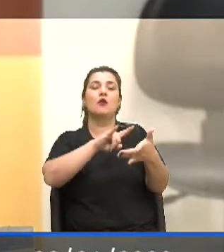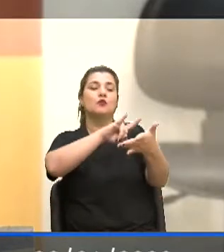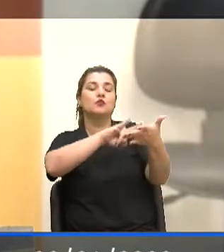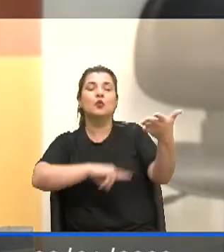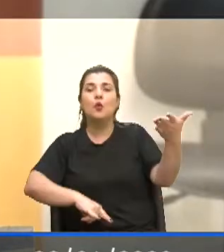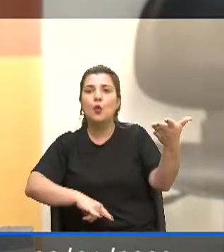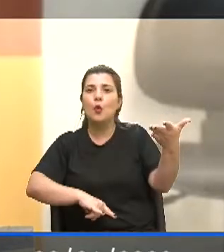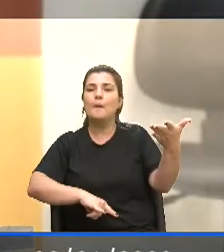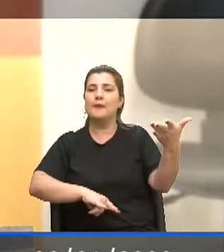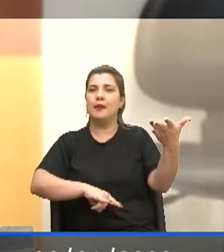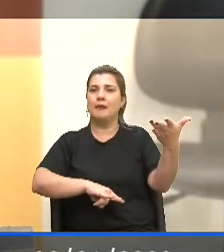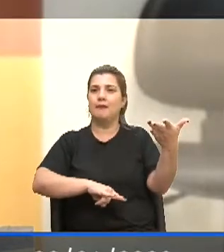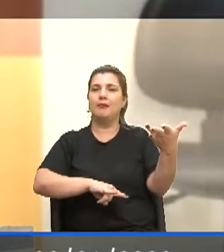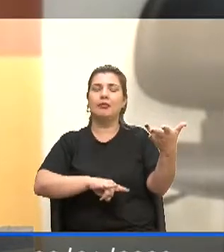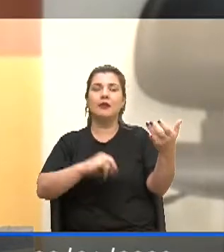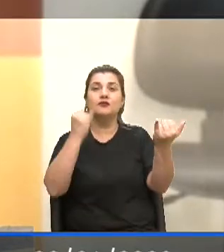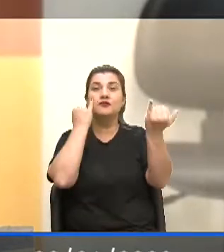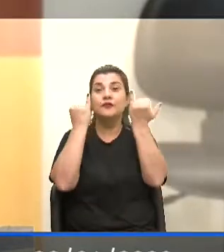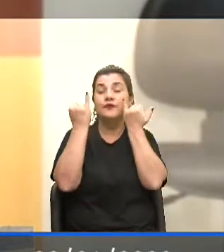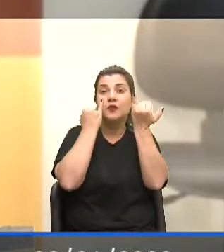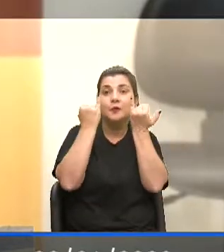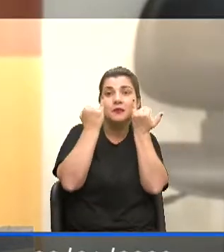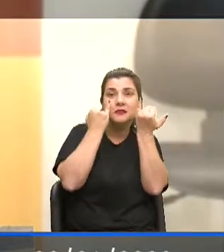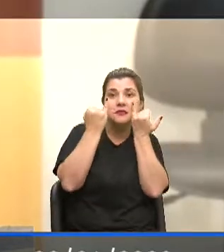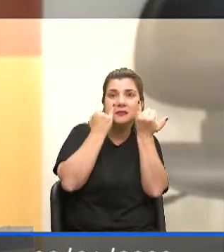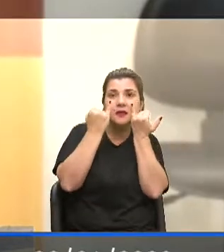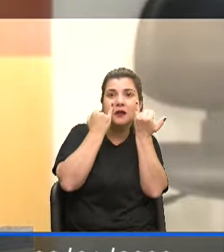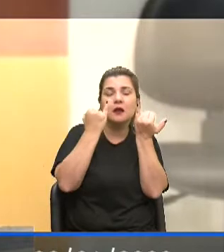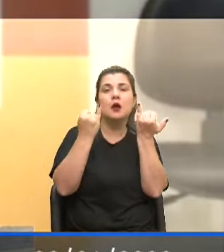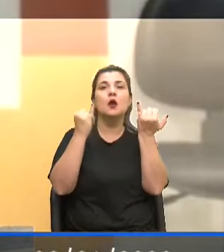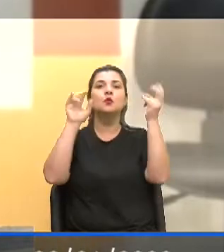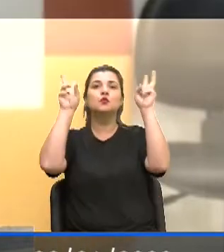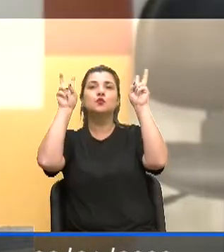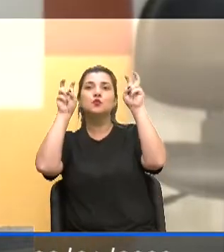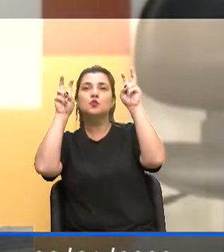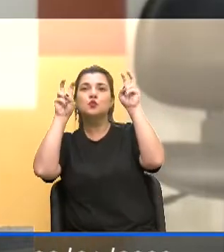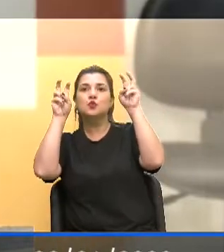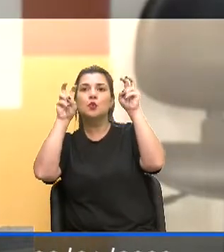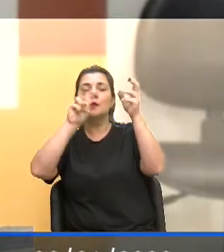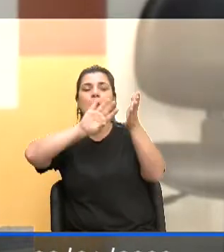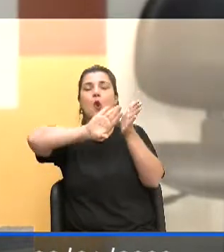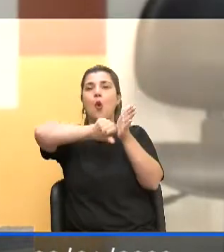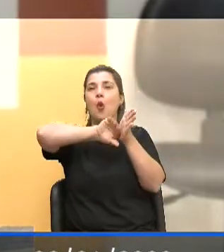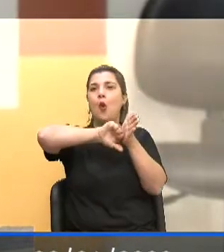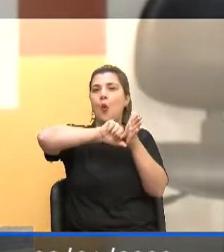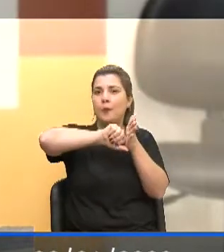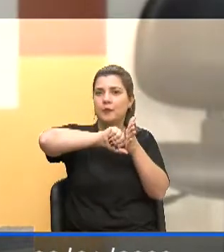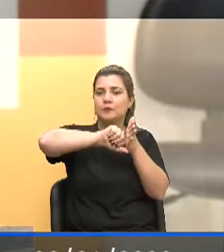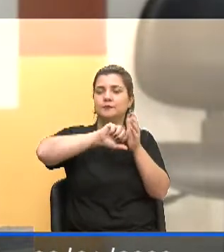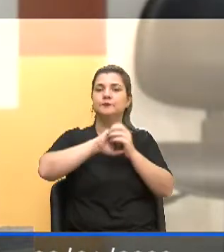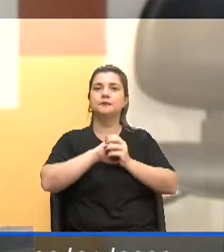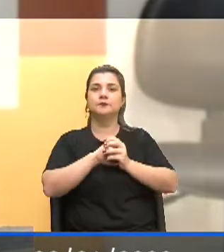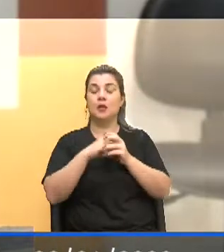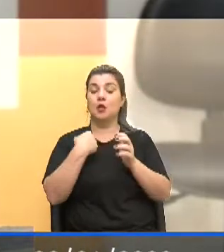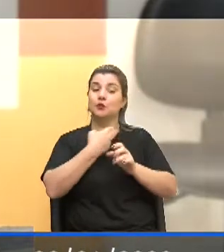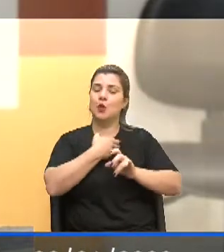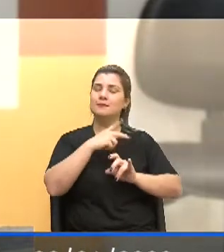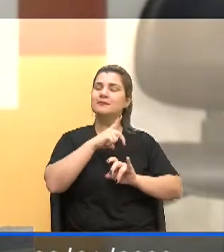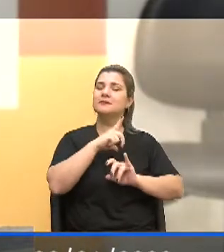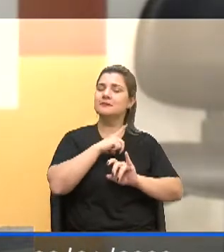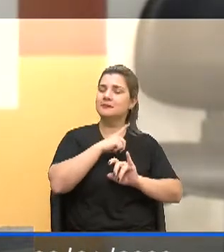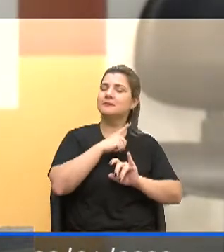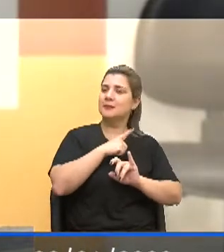nota informativa sobre surtos. Nós estamos tendo